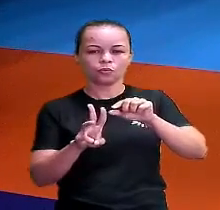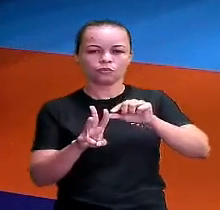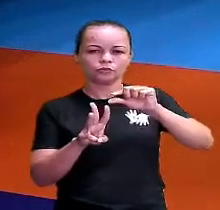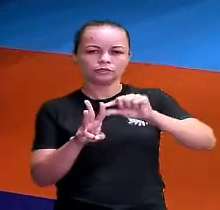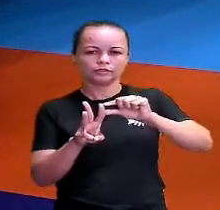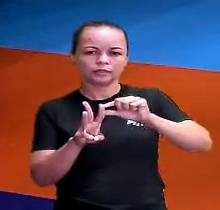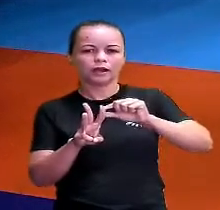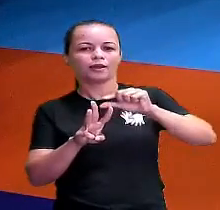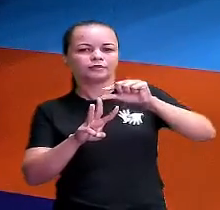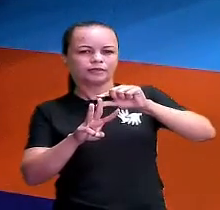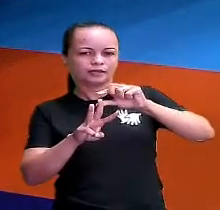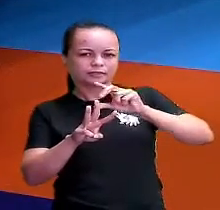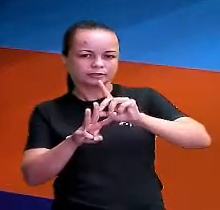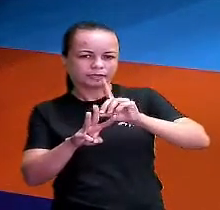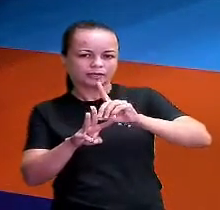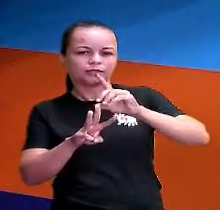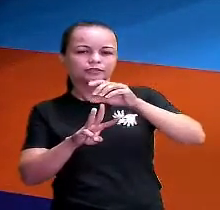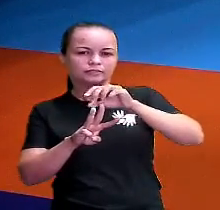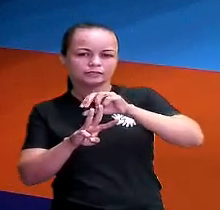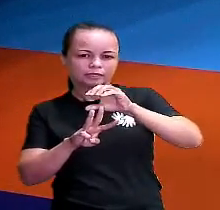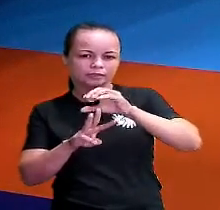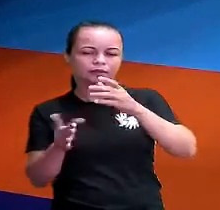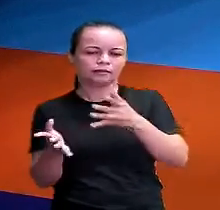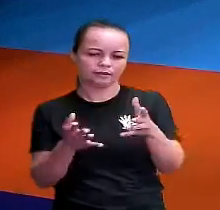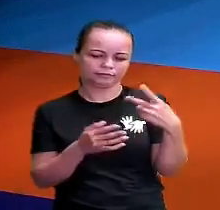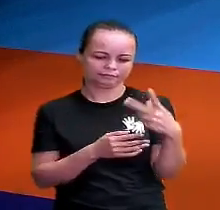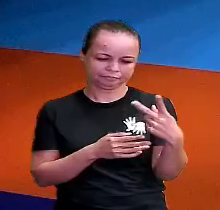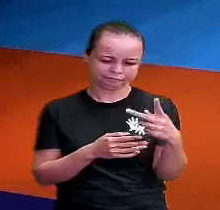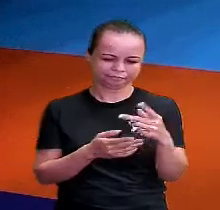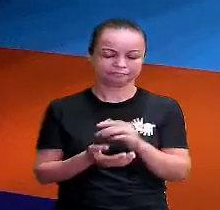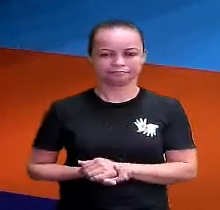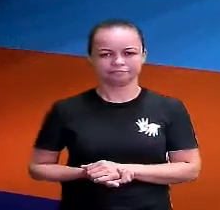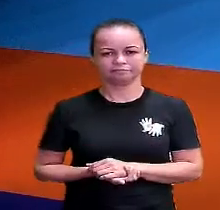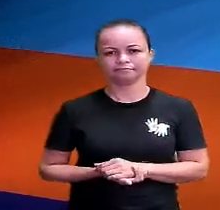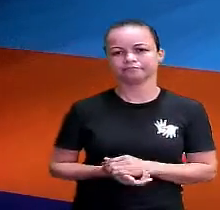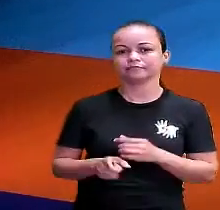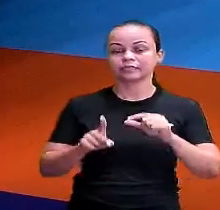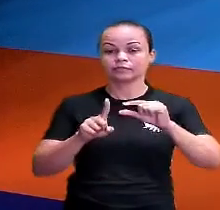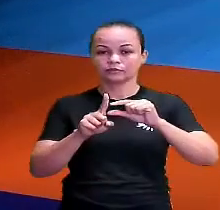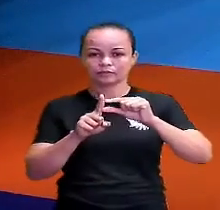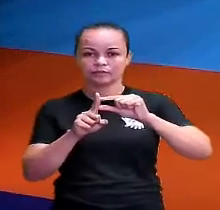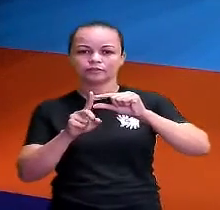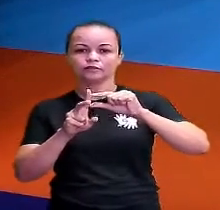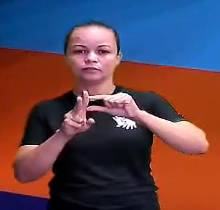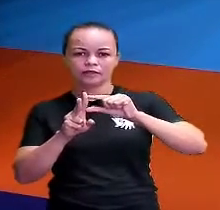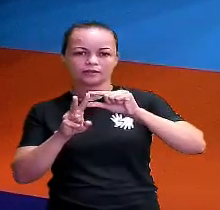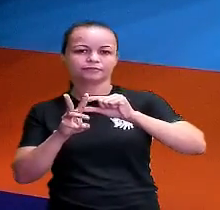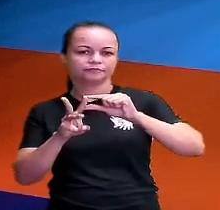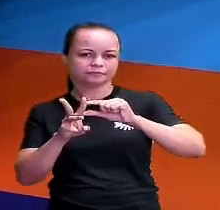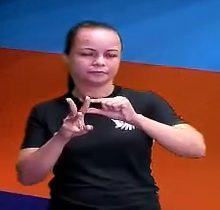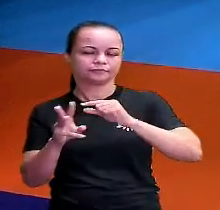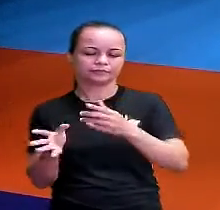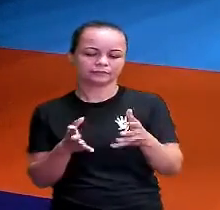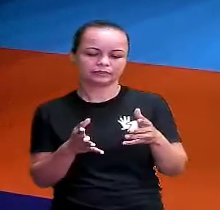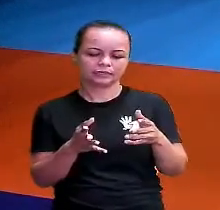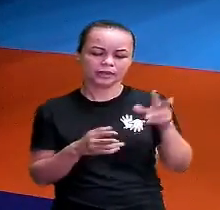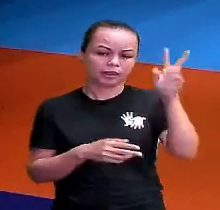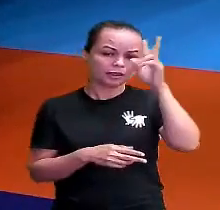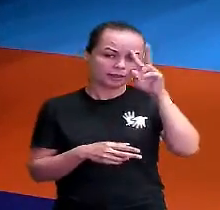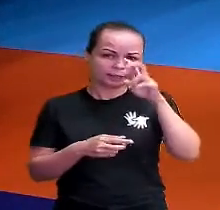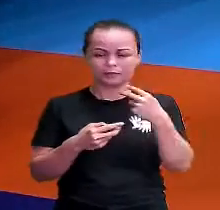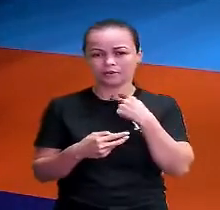dezena, depois para a centena e assim por diante, tá certo, gente? E lembre que não podemos